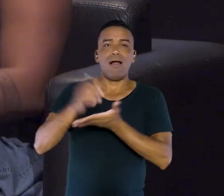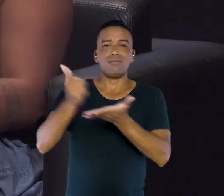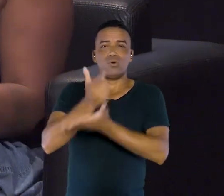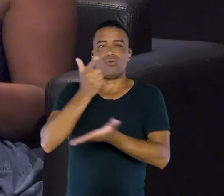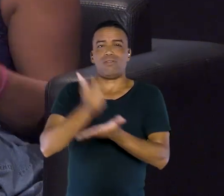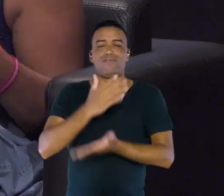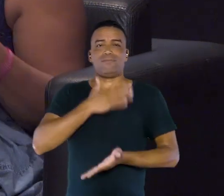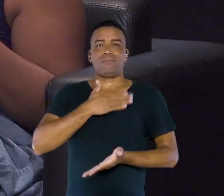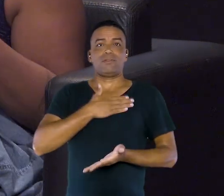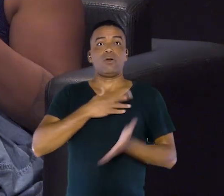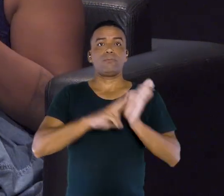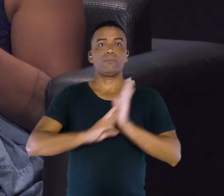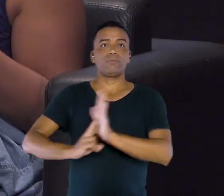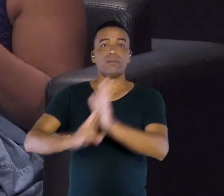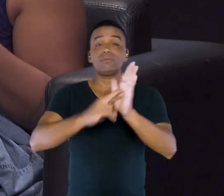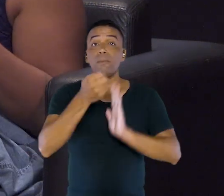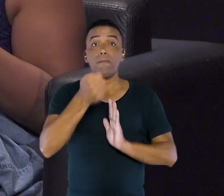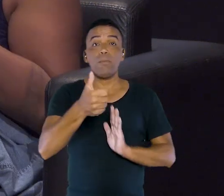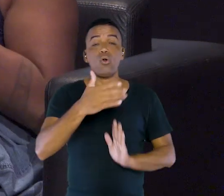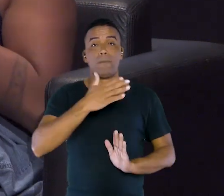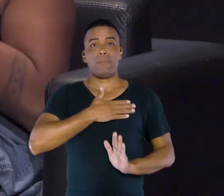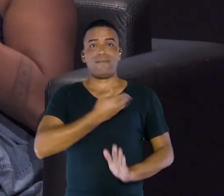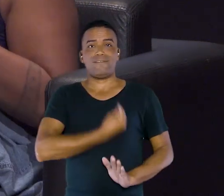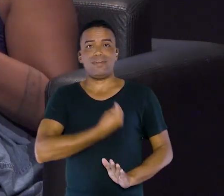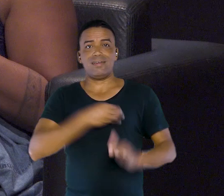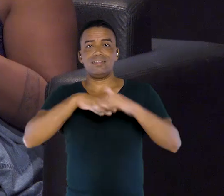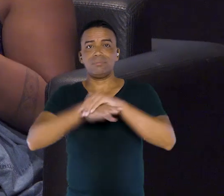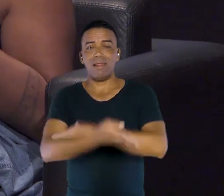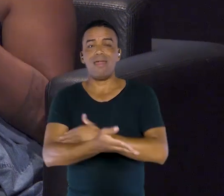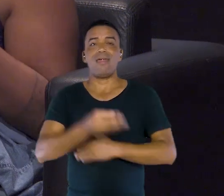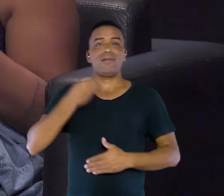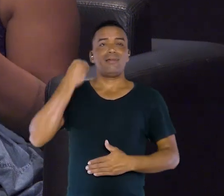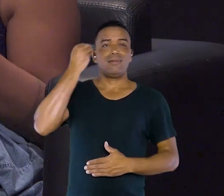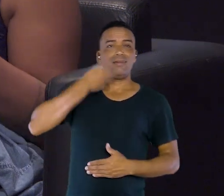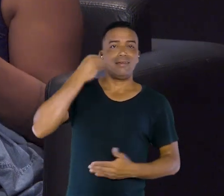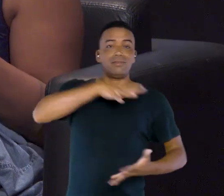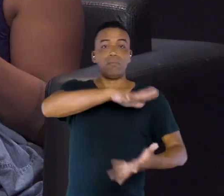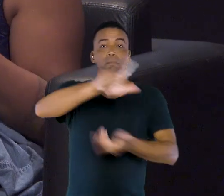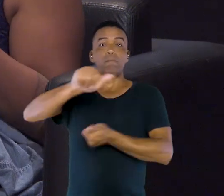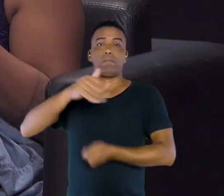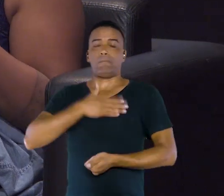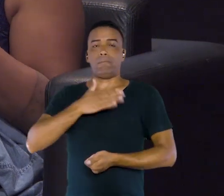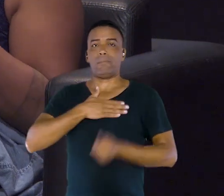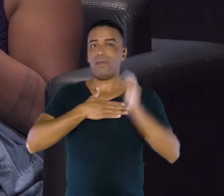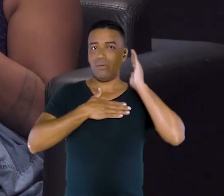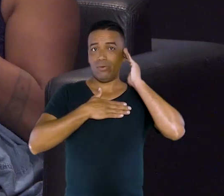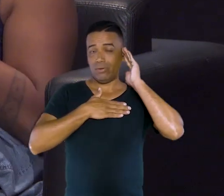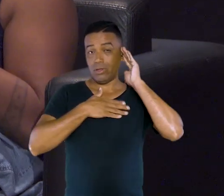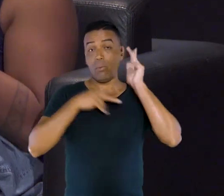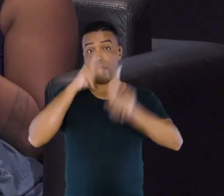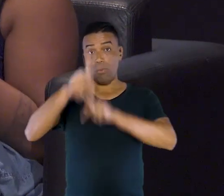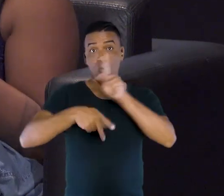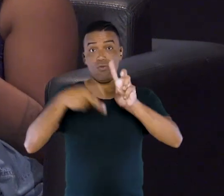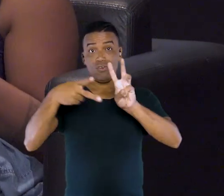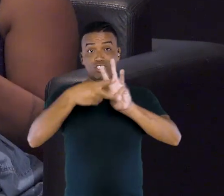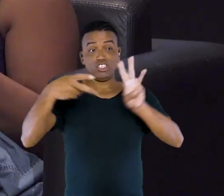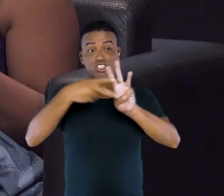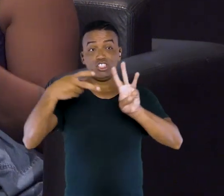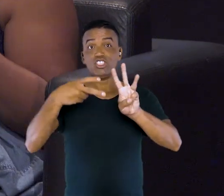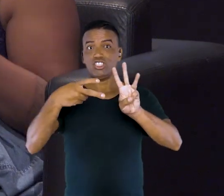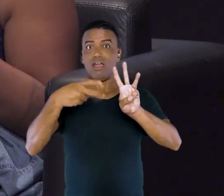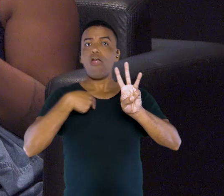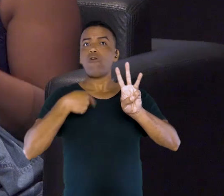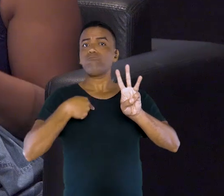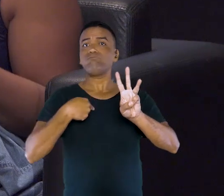ela representa um pouquinho do meu mundo como baniwa. Eu sempre digo